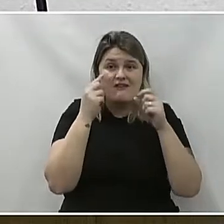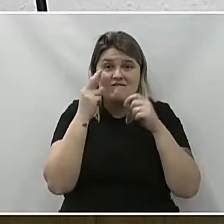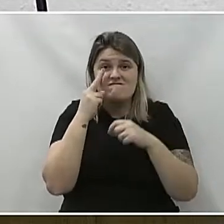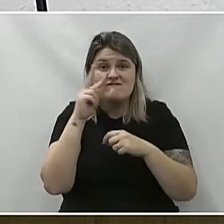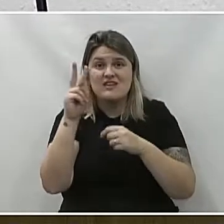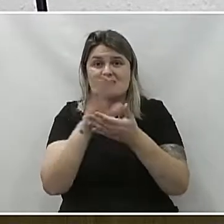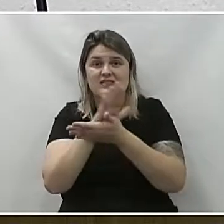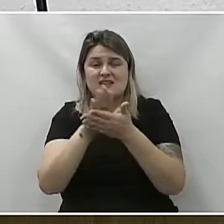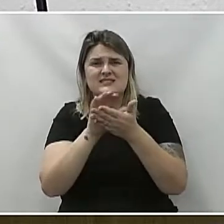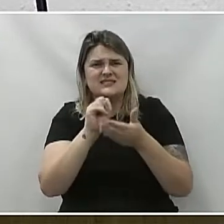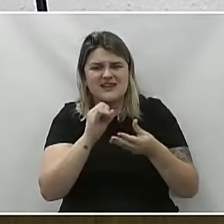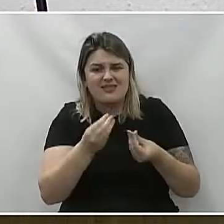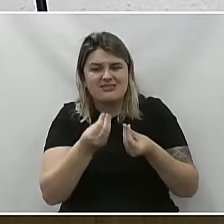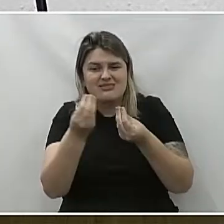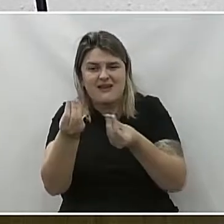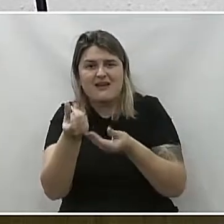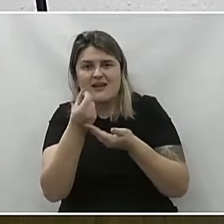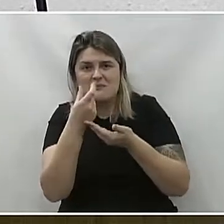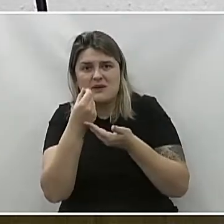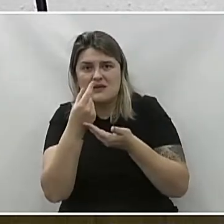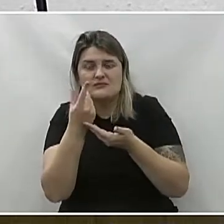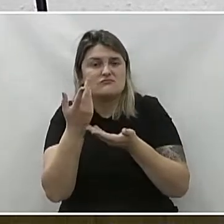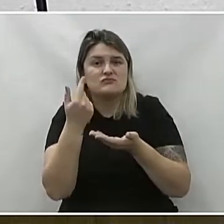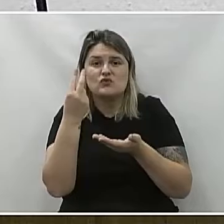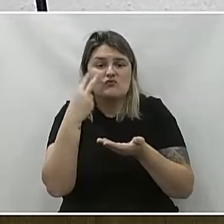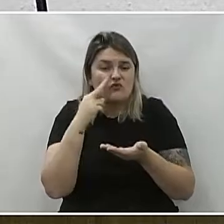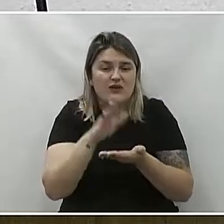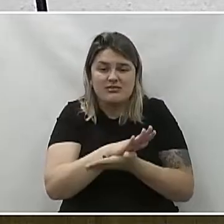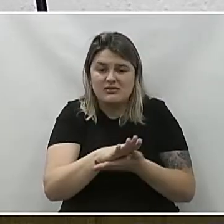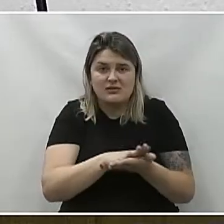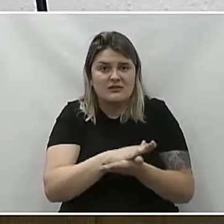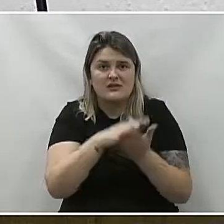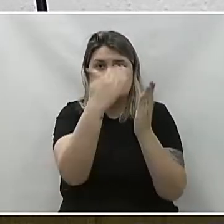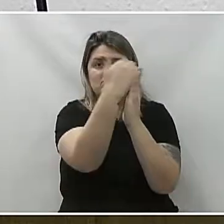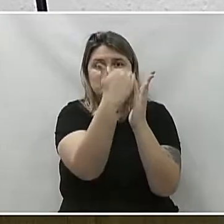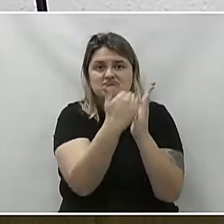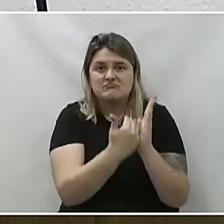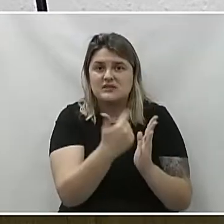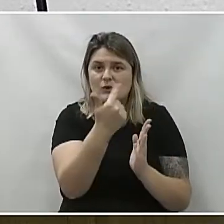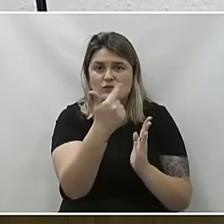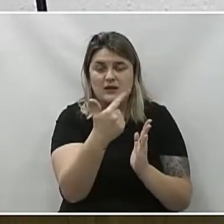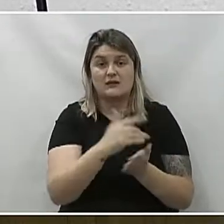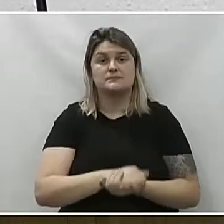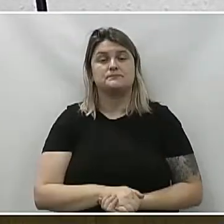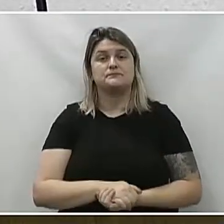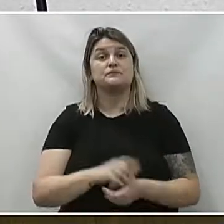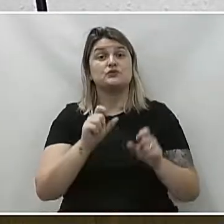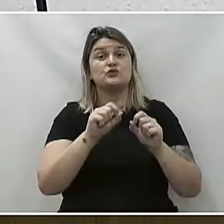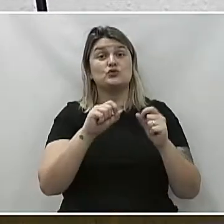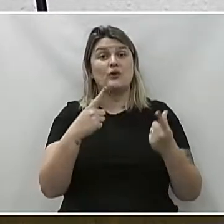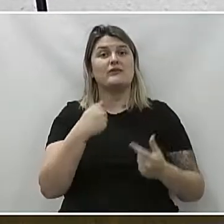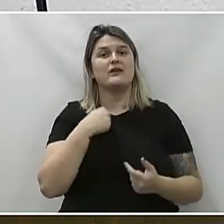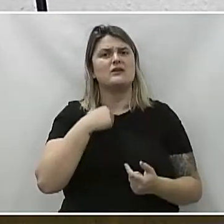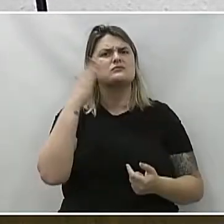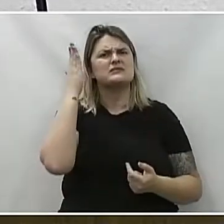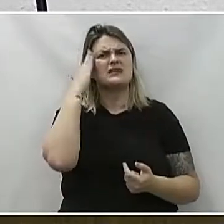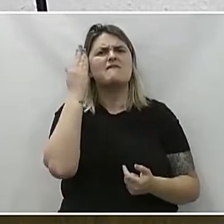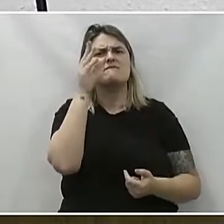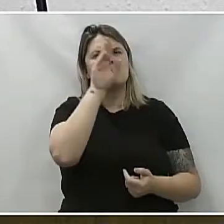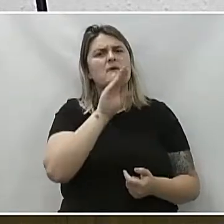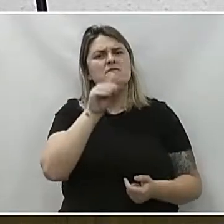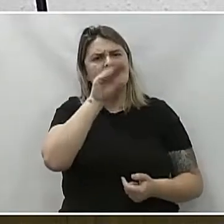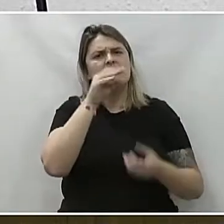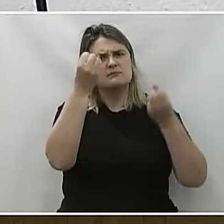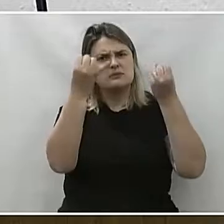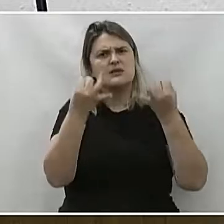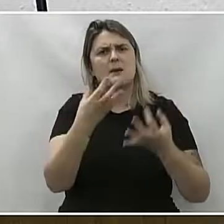Se eles forem dar uma medicação ao contrário, não tem nem como dar uma reação, alguma coisa. A sorte é que eu sabia falar